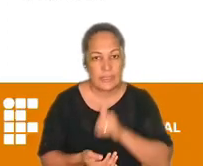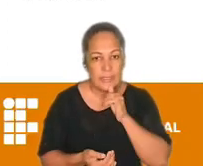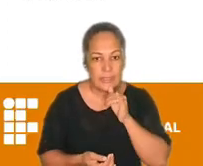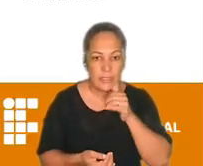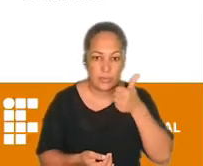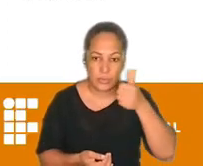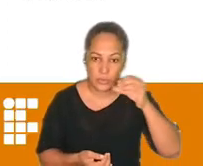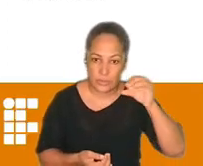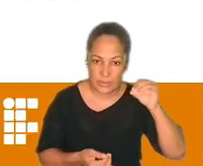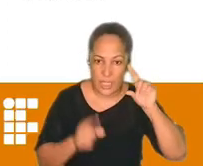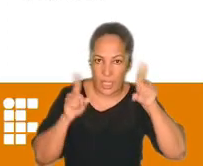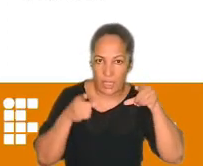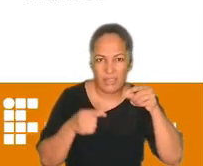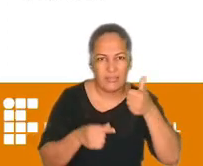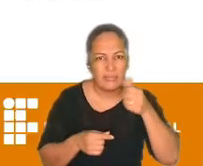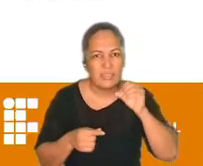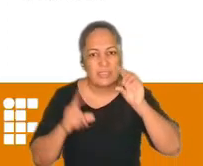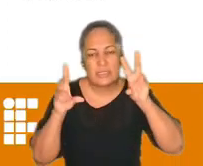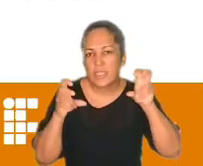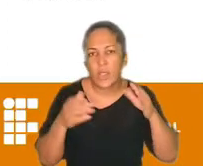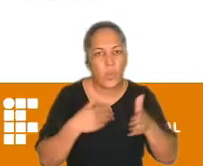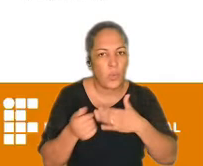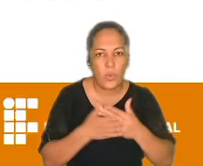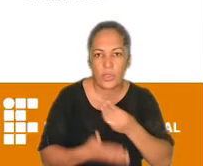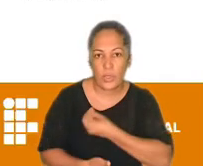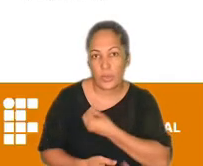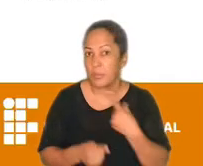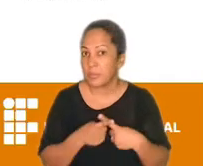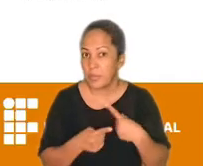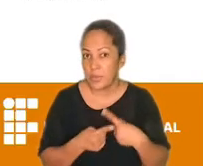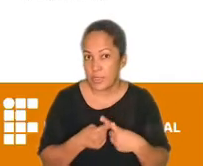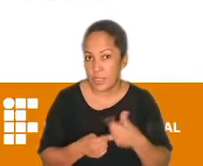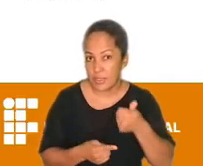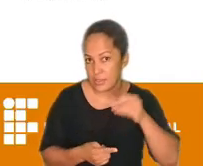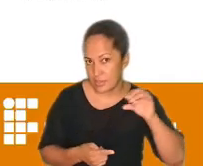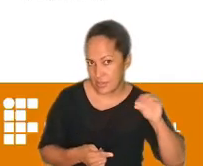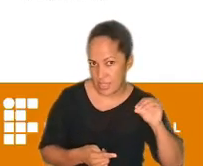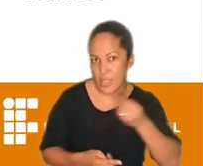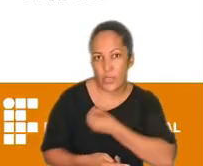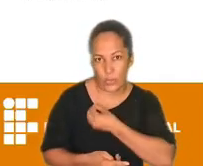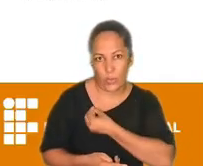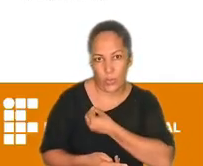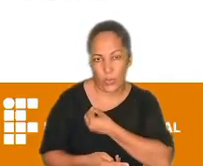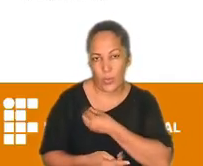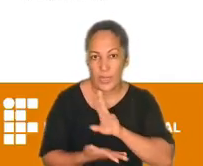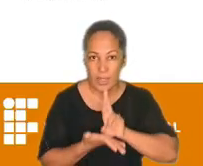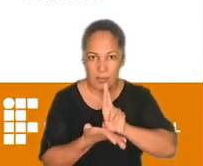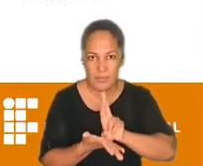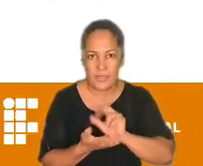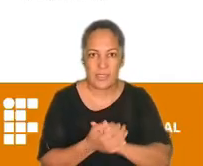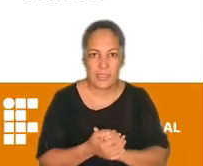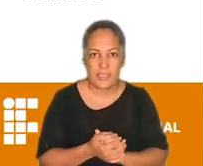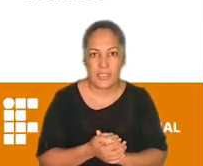Esse 100, ele pode ser qualquer número. Por quê? Porque esse 100, esse número, ele corresponde ao tamanho